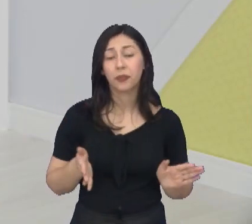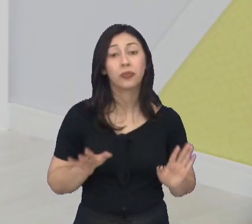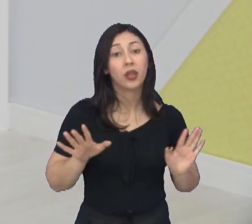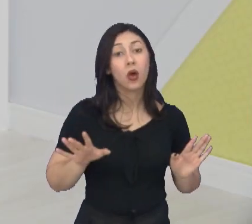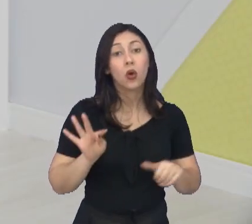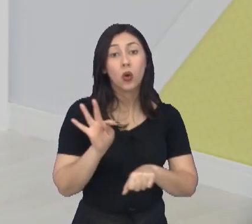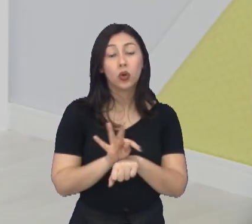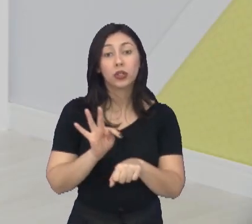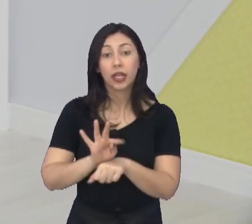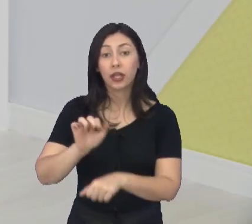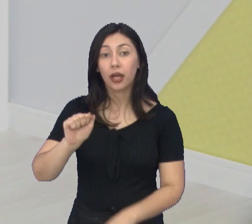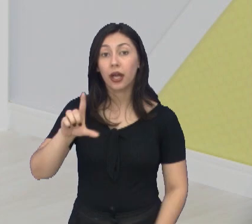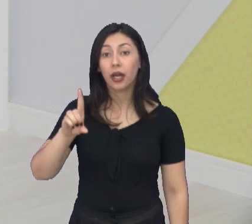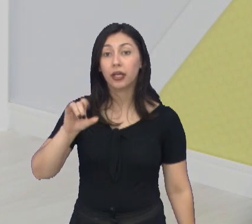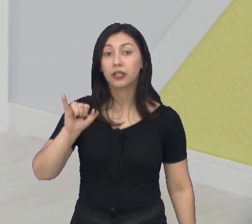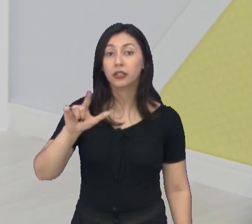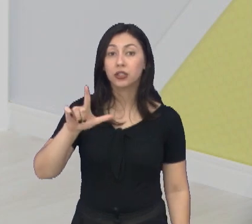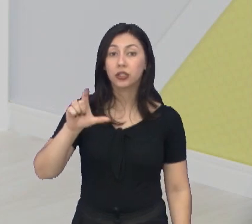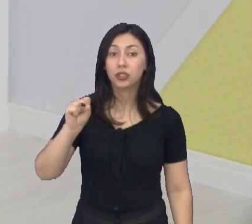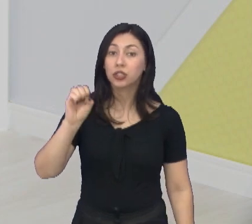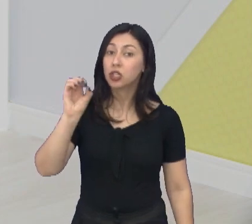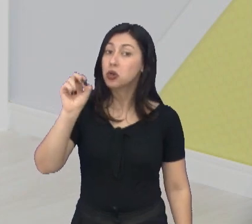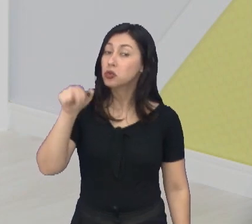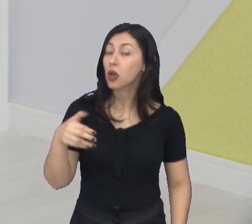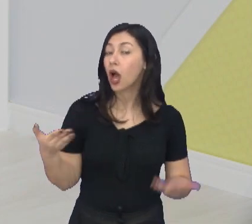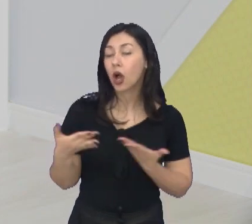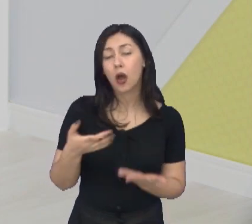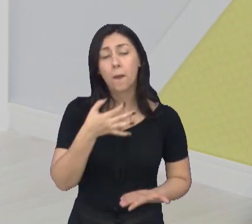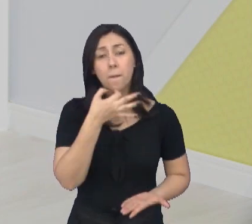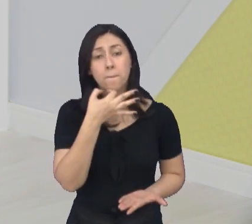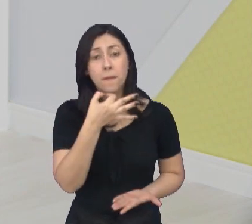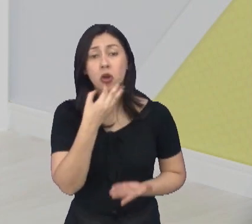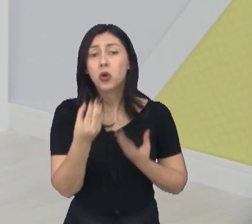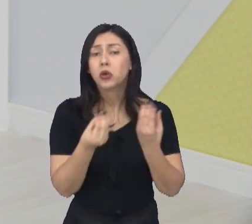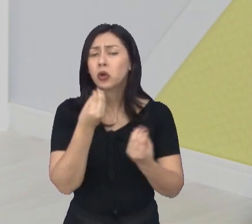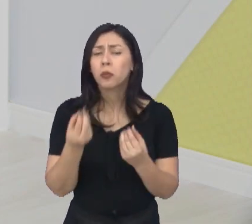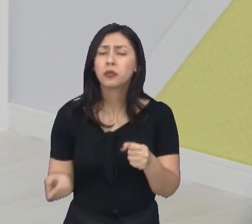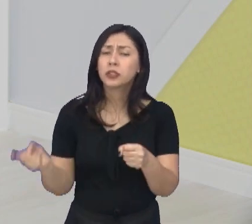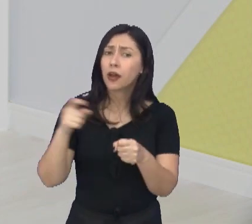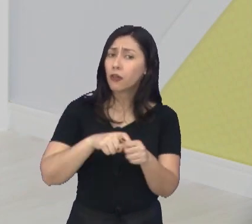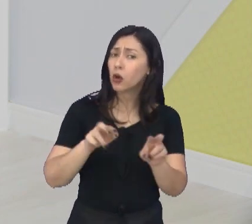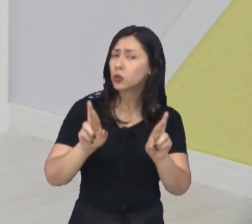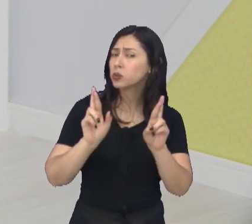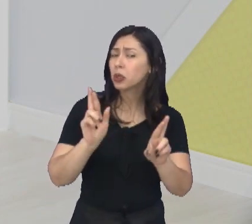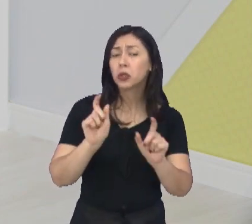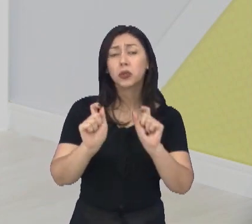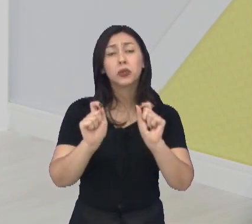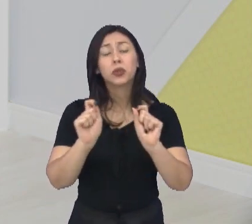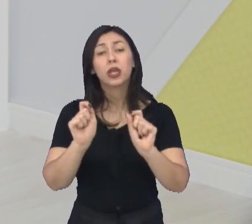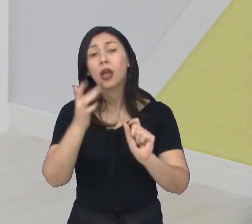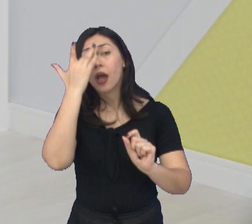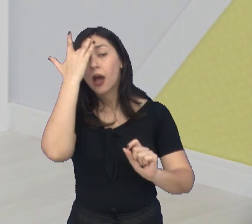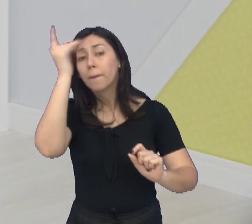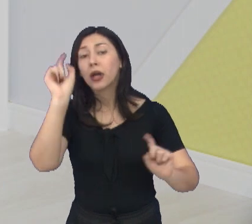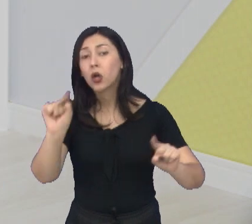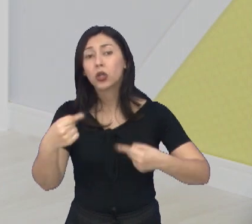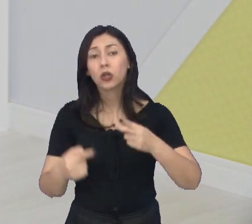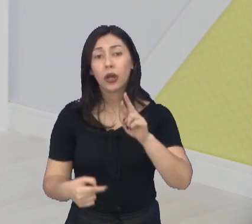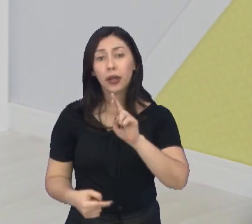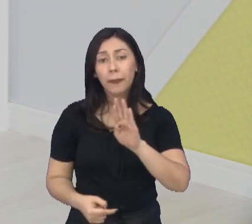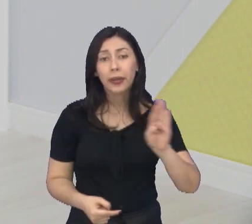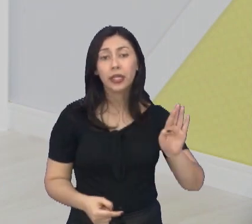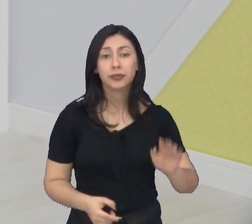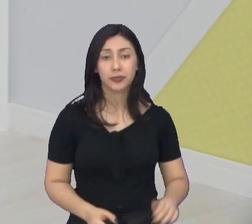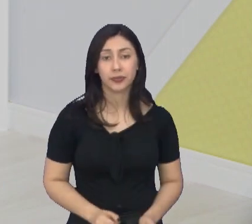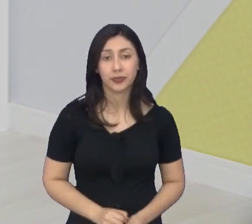Feminino, Adilson Galdino, ele fala aqui no Hora do Esporte sobre essa retomada do time e a expectativa para o confronto de amanhã contra o Red Bull. Diz aí,